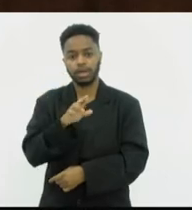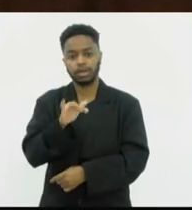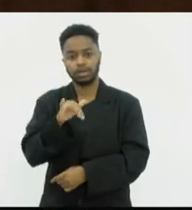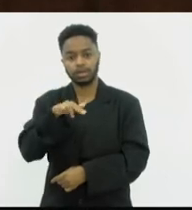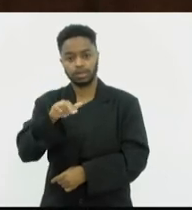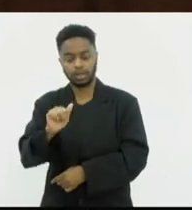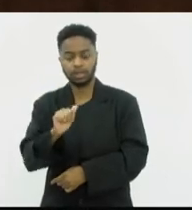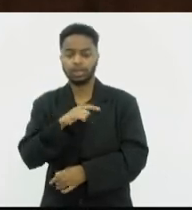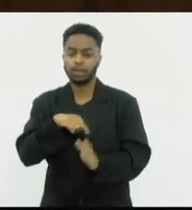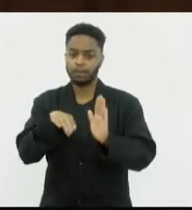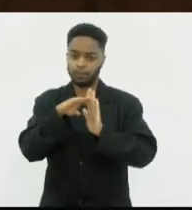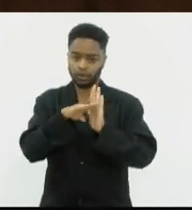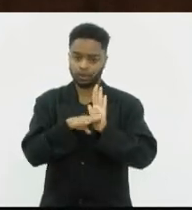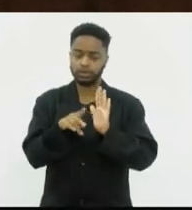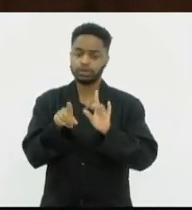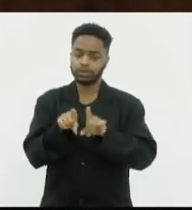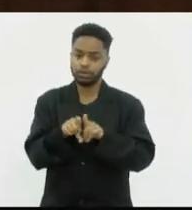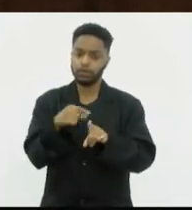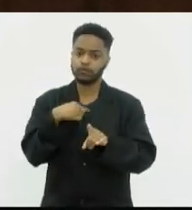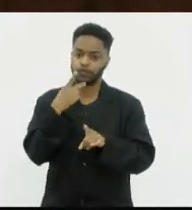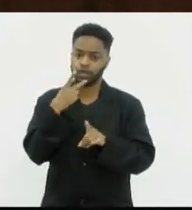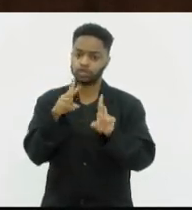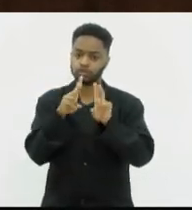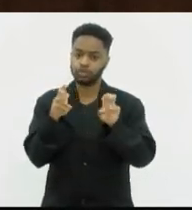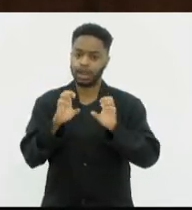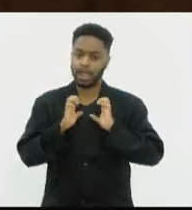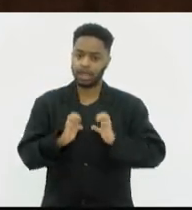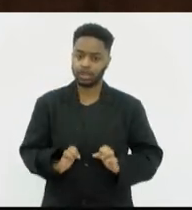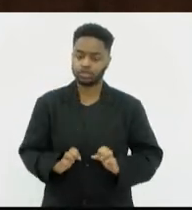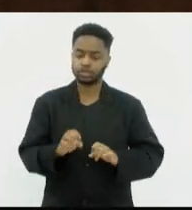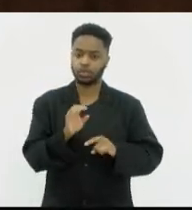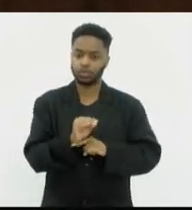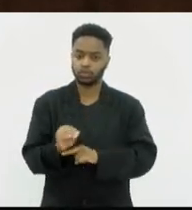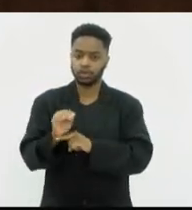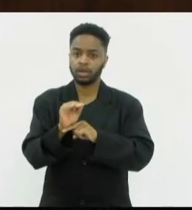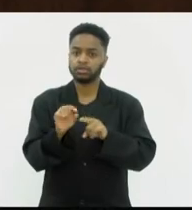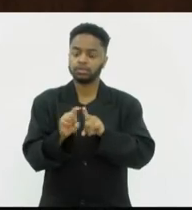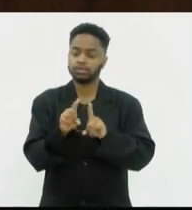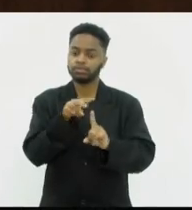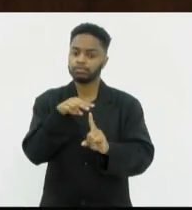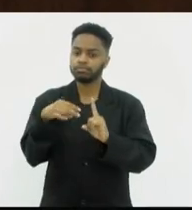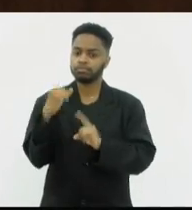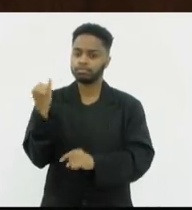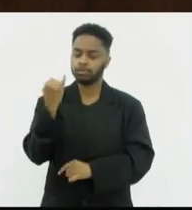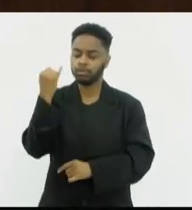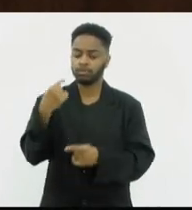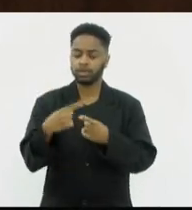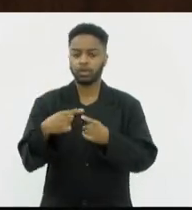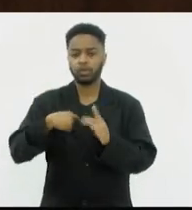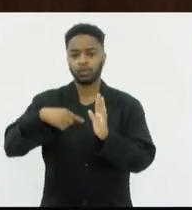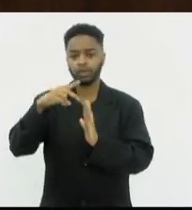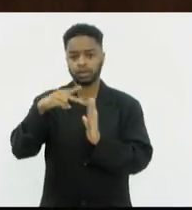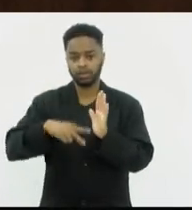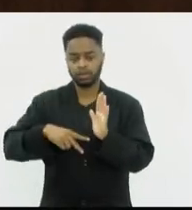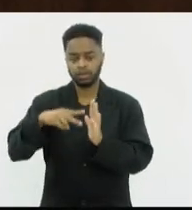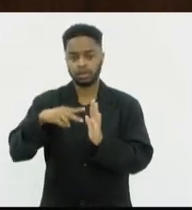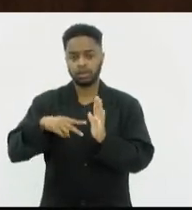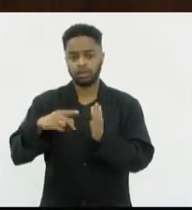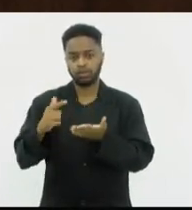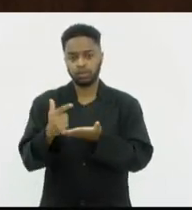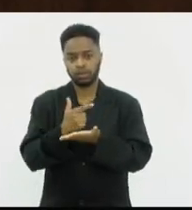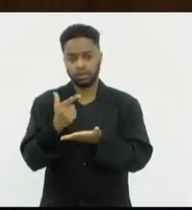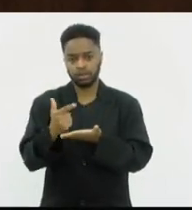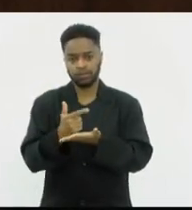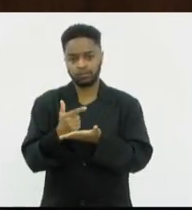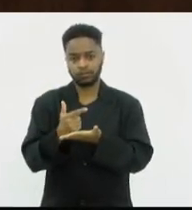programa que eu falei também da ética do cuidado. Num olhar importante, eu li um livro do